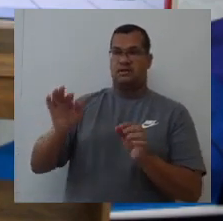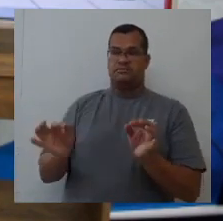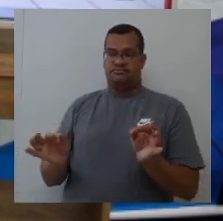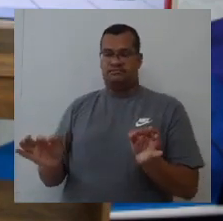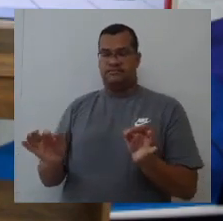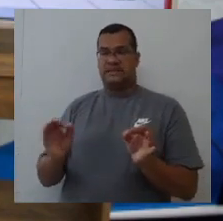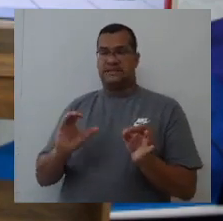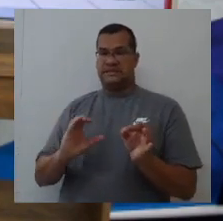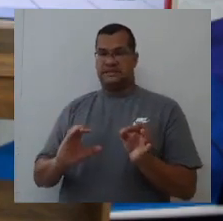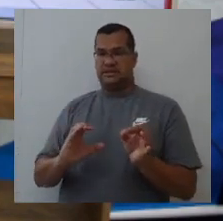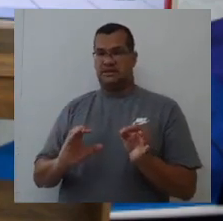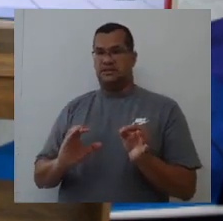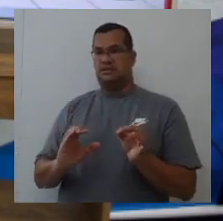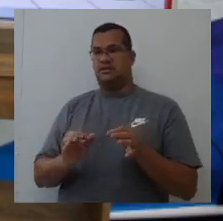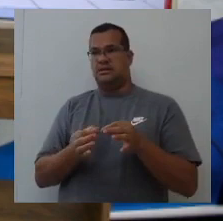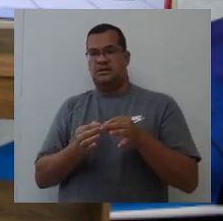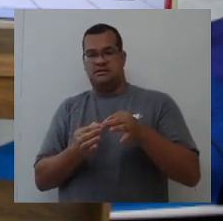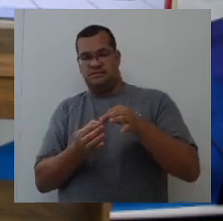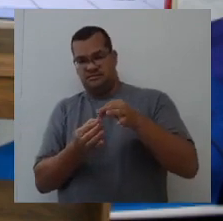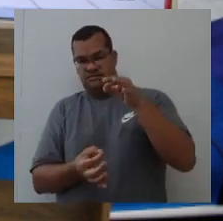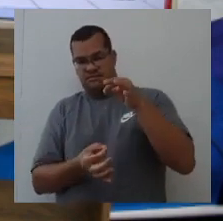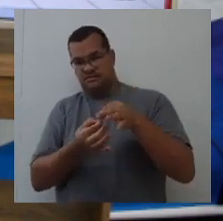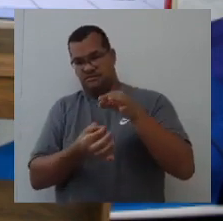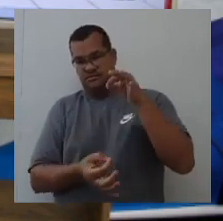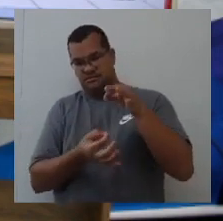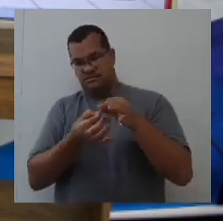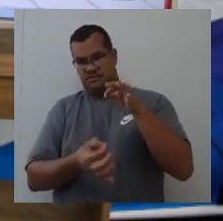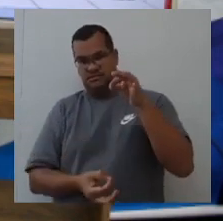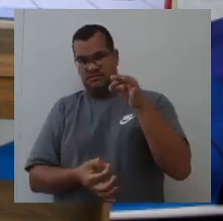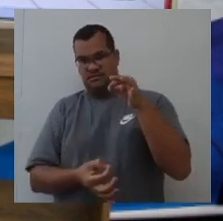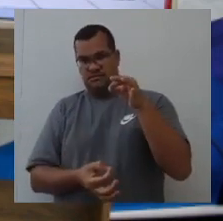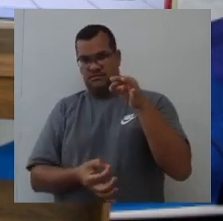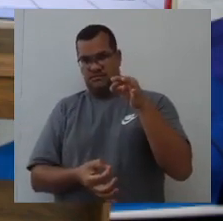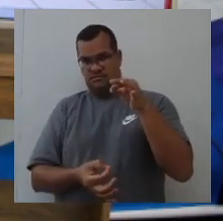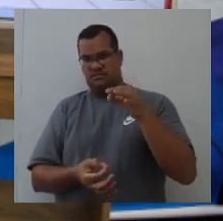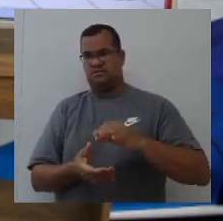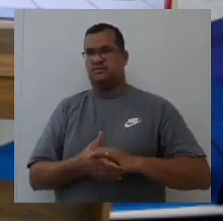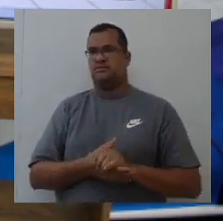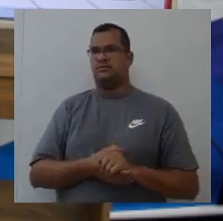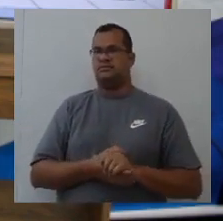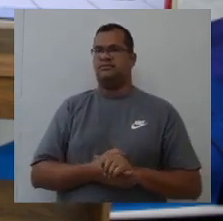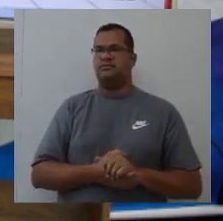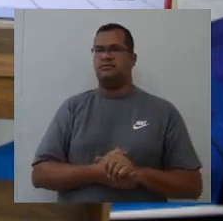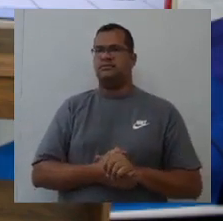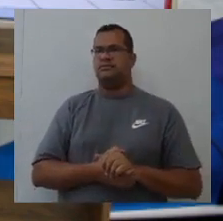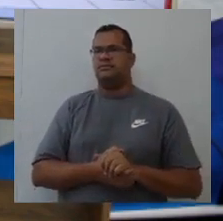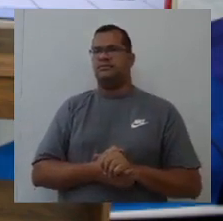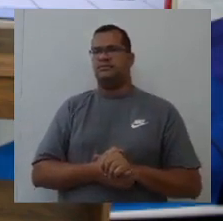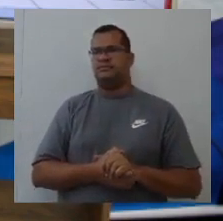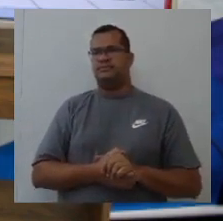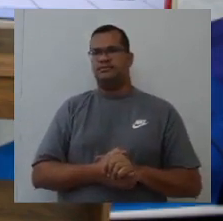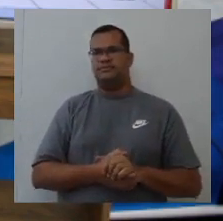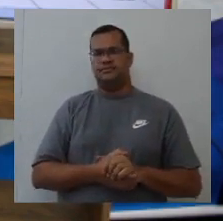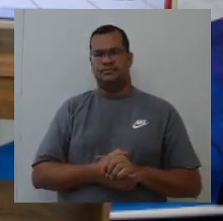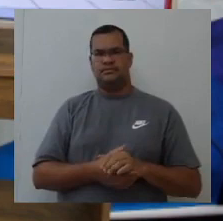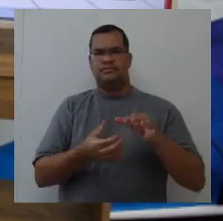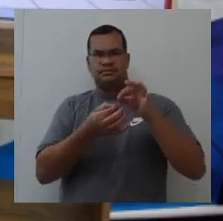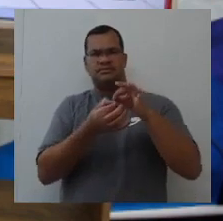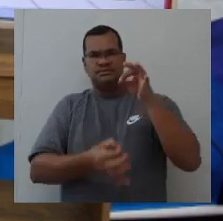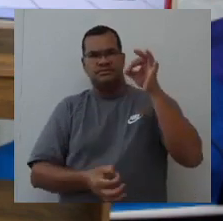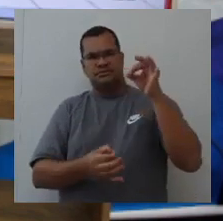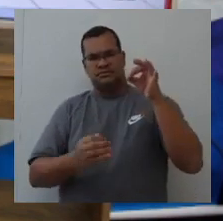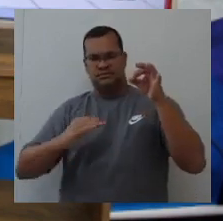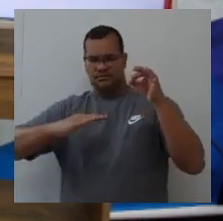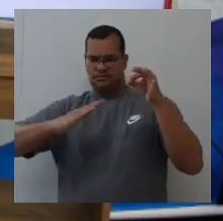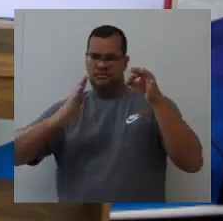e essa rampa tem uma altura em relação a essa horizontal. Então, essa inclinação que a rampa